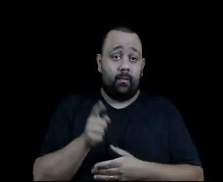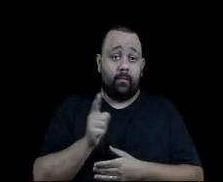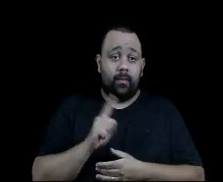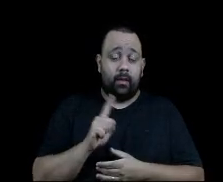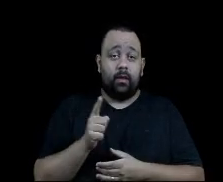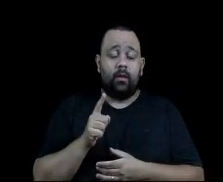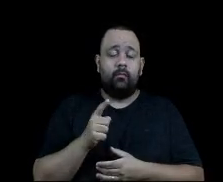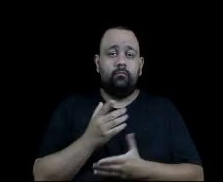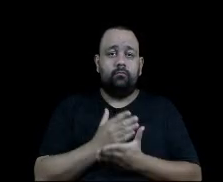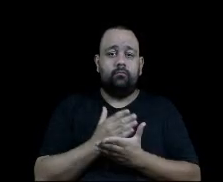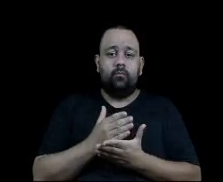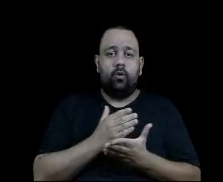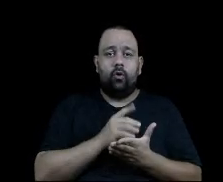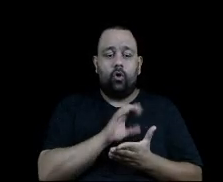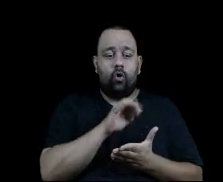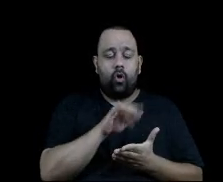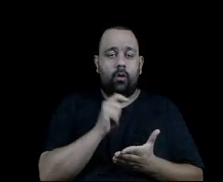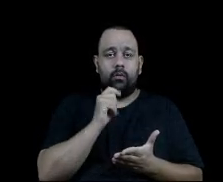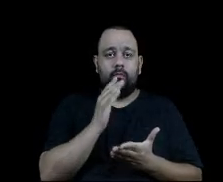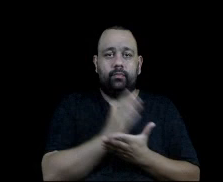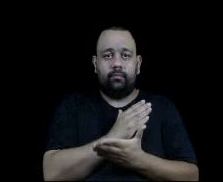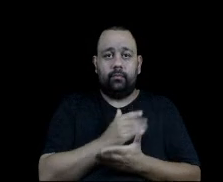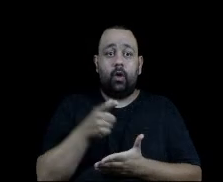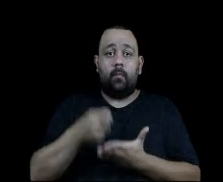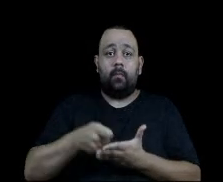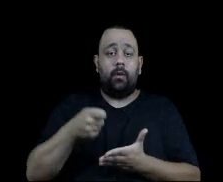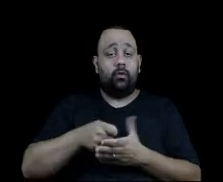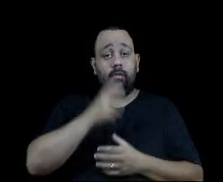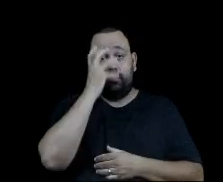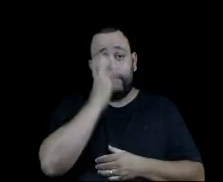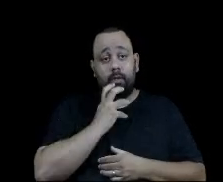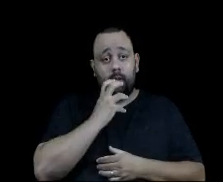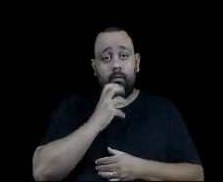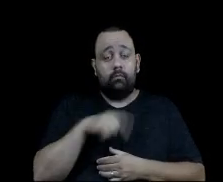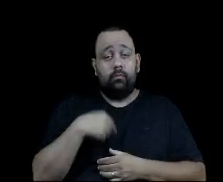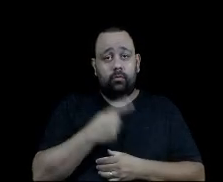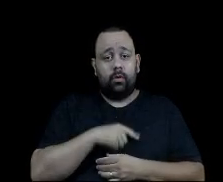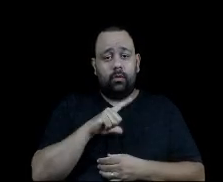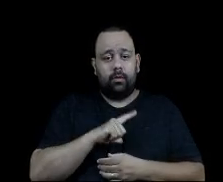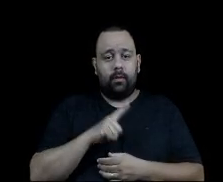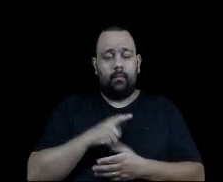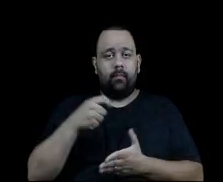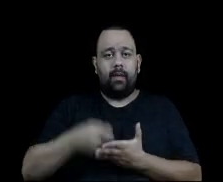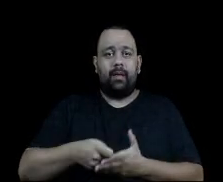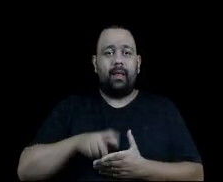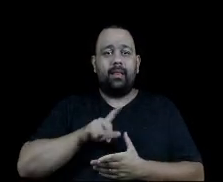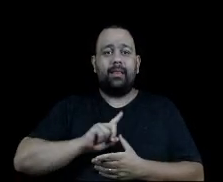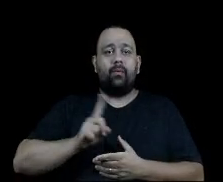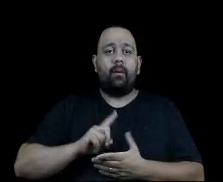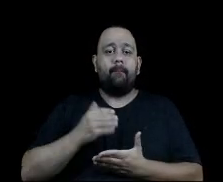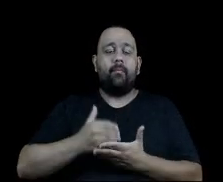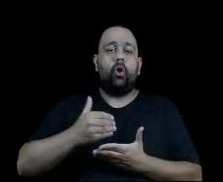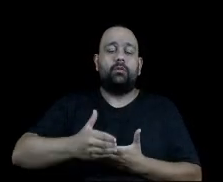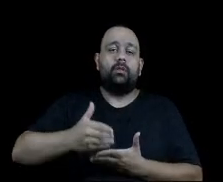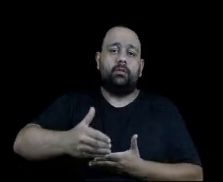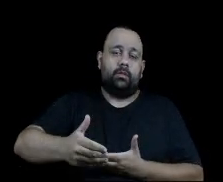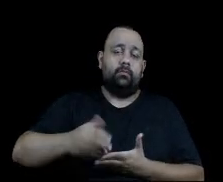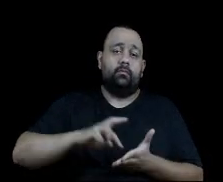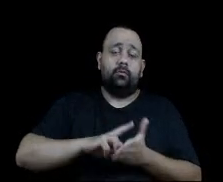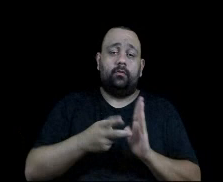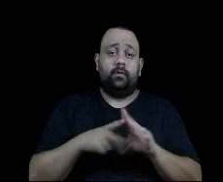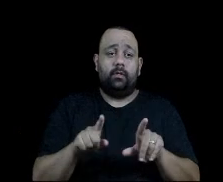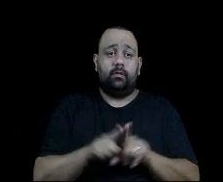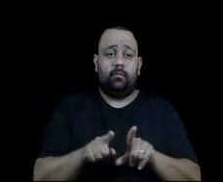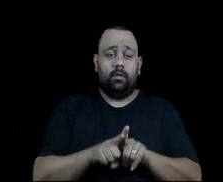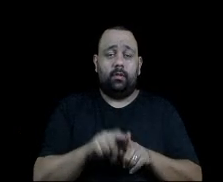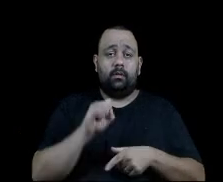Que se você não pagar, sequestro das contas, né? Então é uma obrigatoriedade bem séria. E a gente tem um réis a pagar não processados.